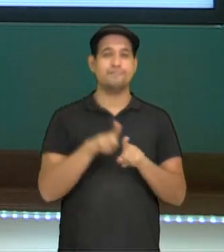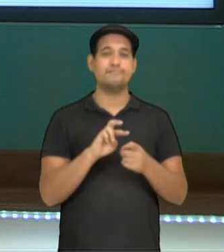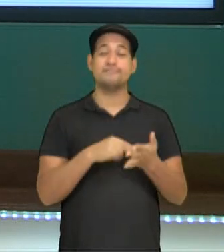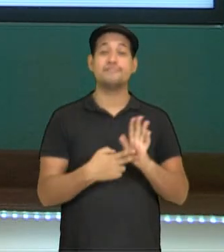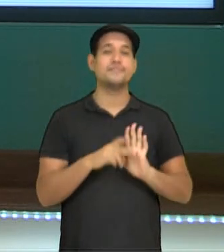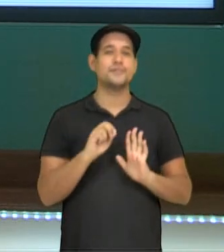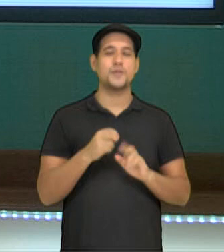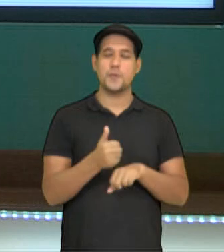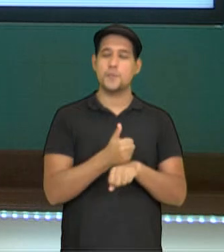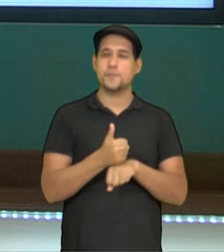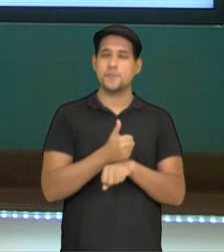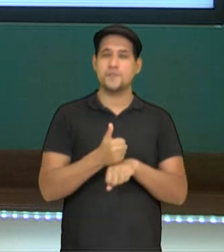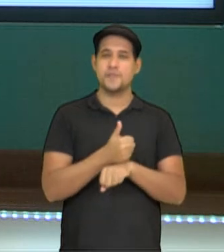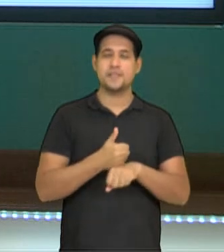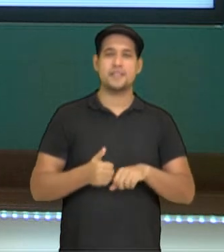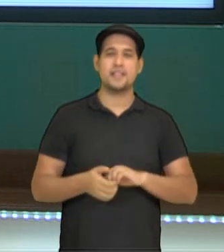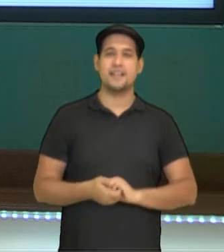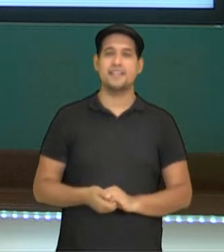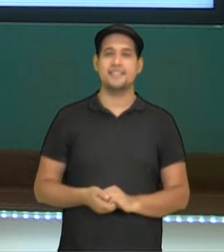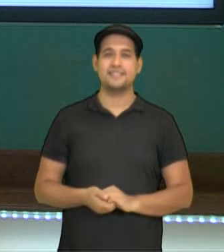cada vez mais profissional.